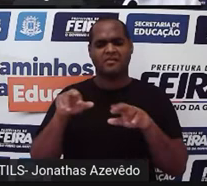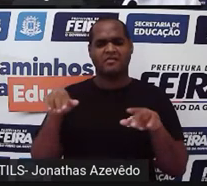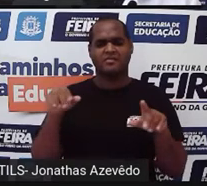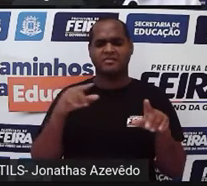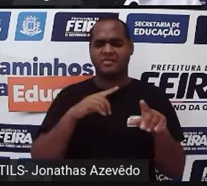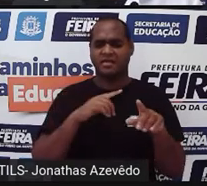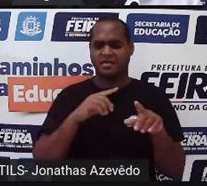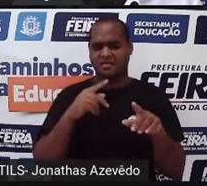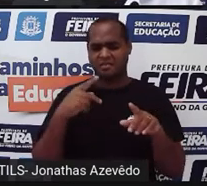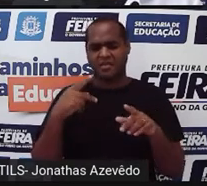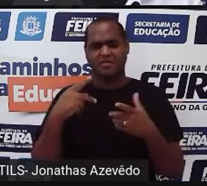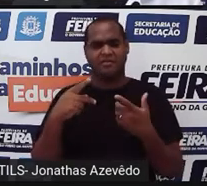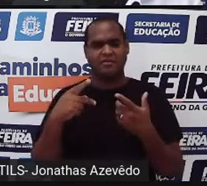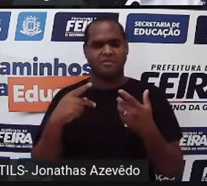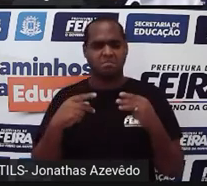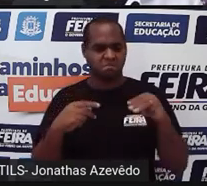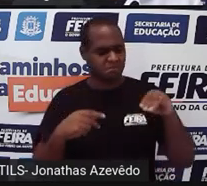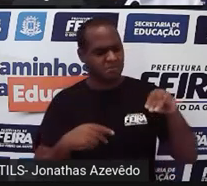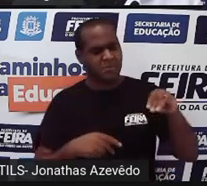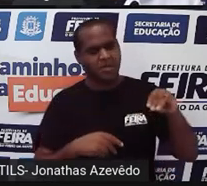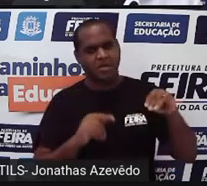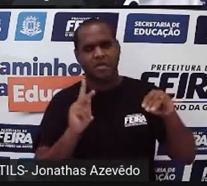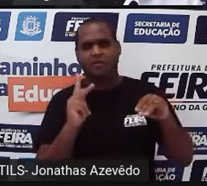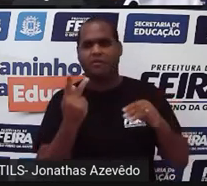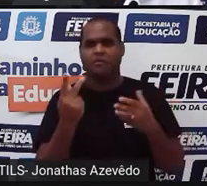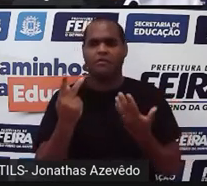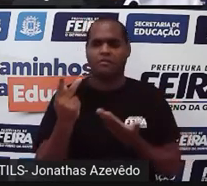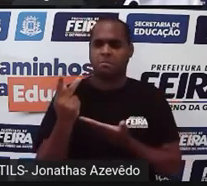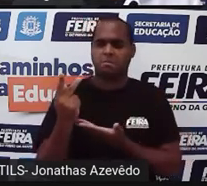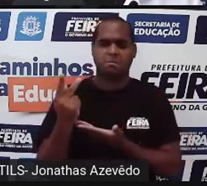Tinha um P, tinha um M, um H.